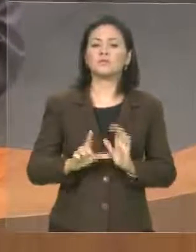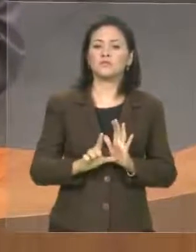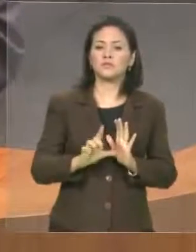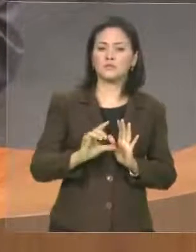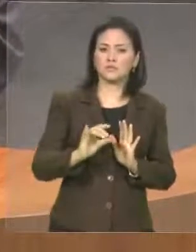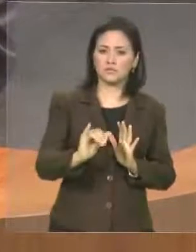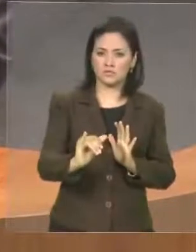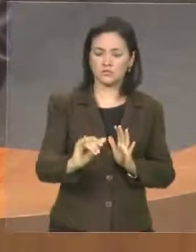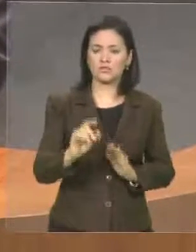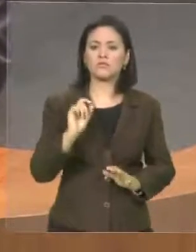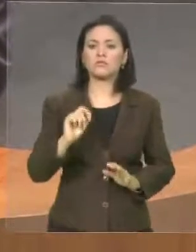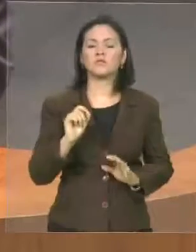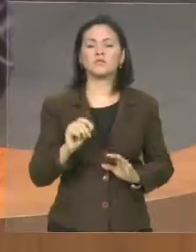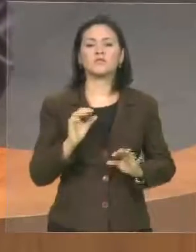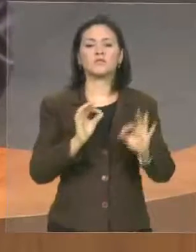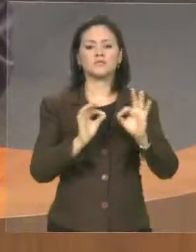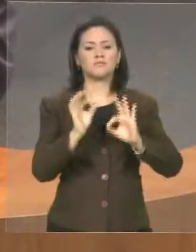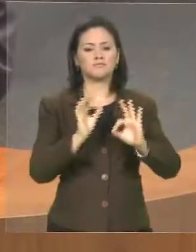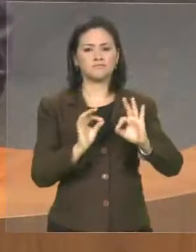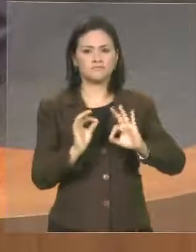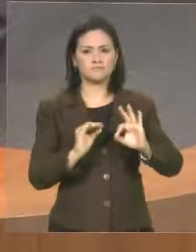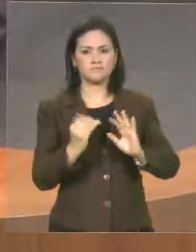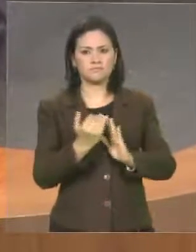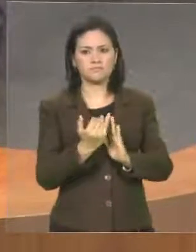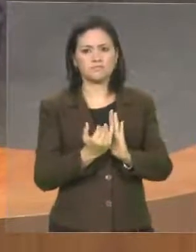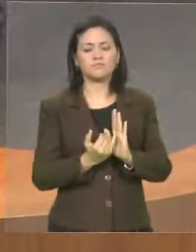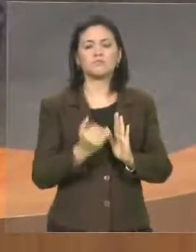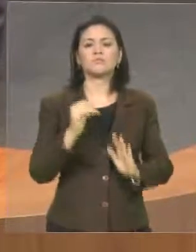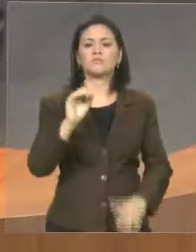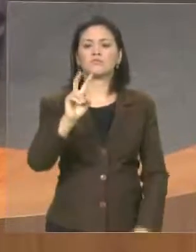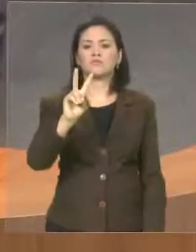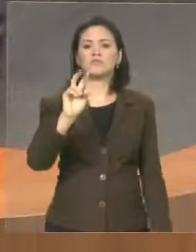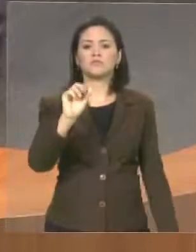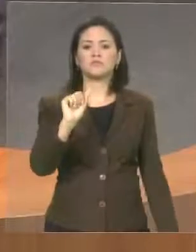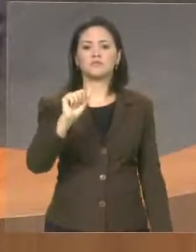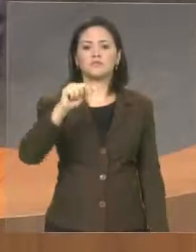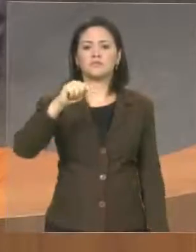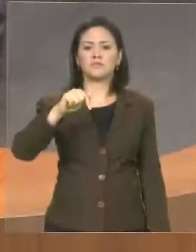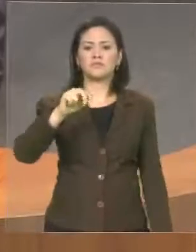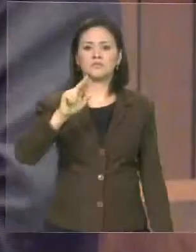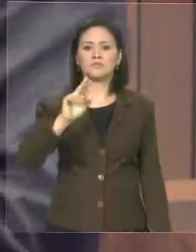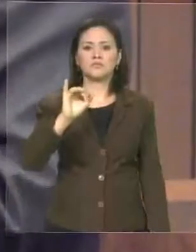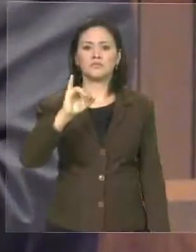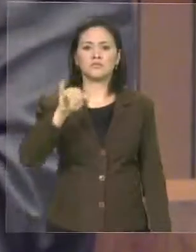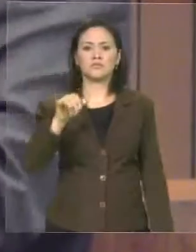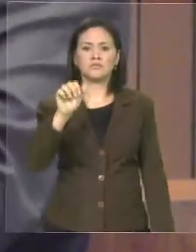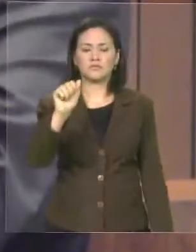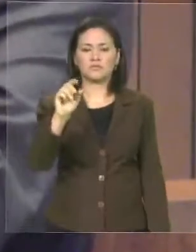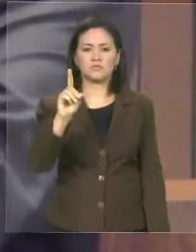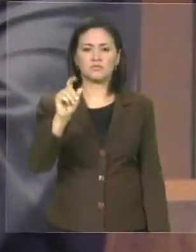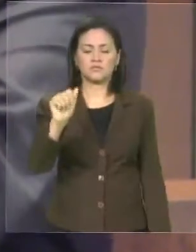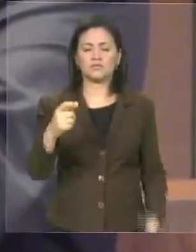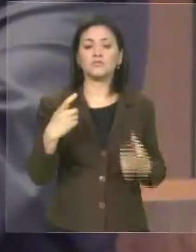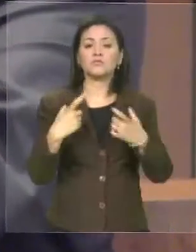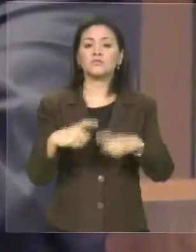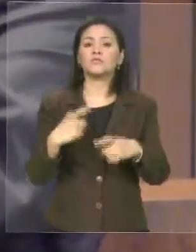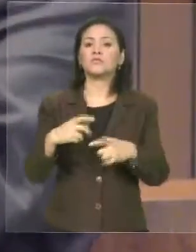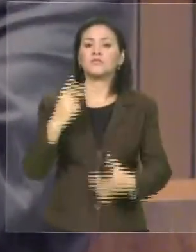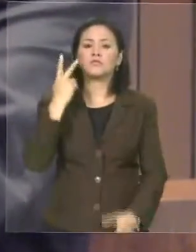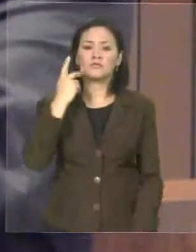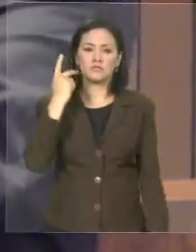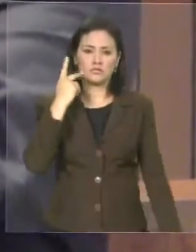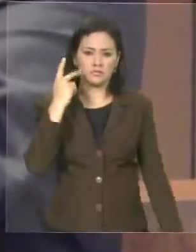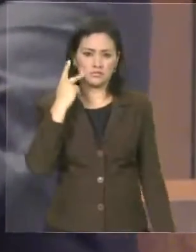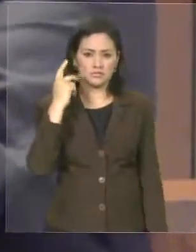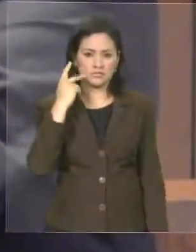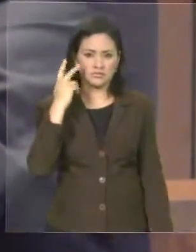uma lei que regulamentava a vaquejada no estado do Ceará. E hoje aqui nós temos, aqui